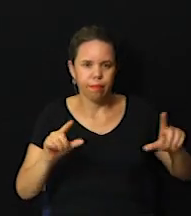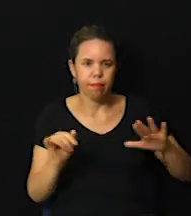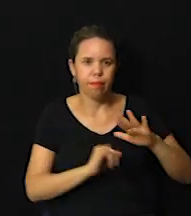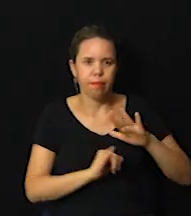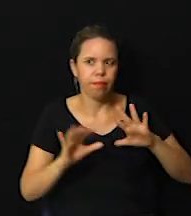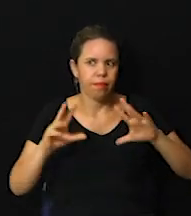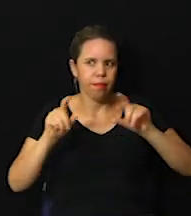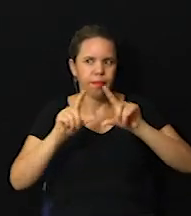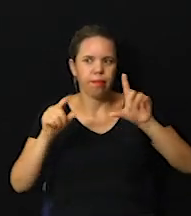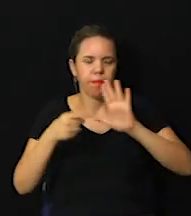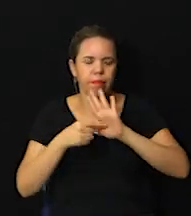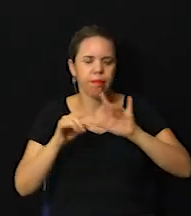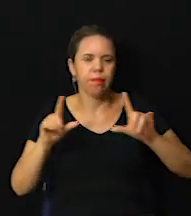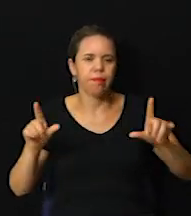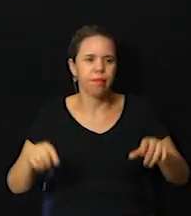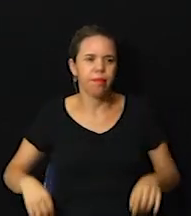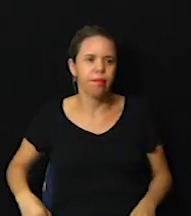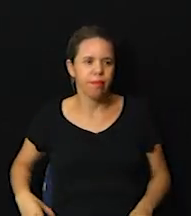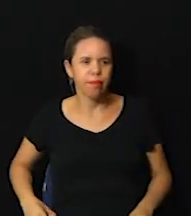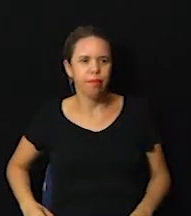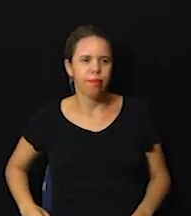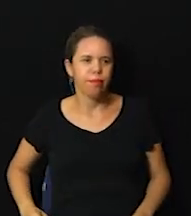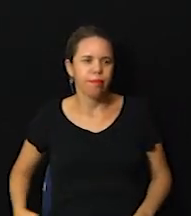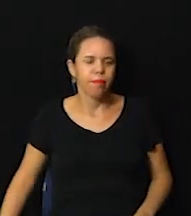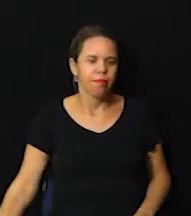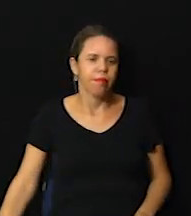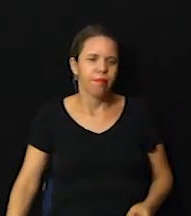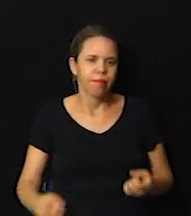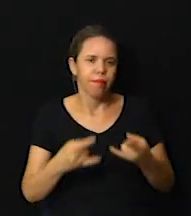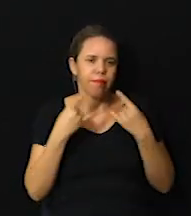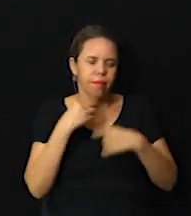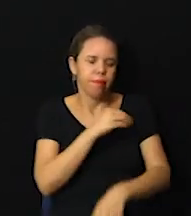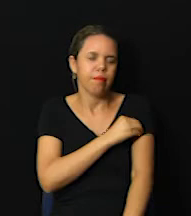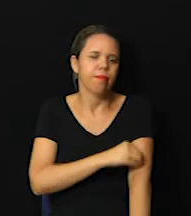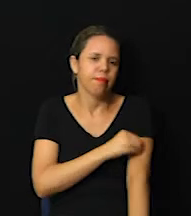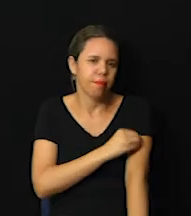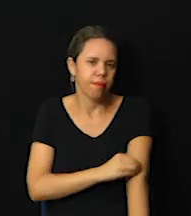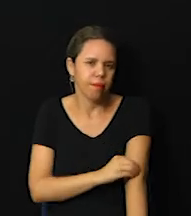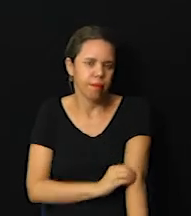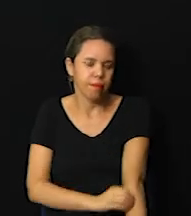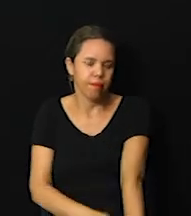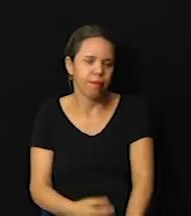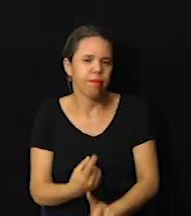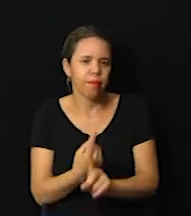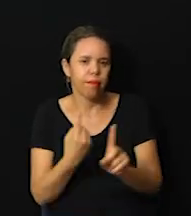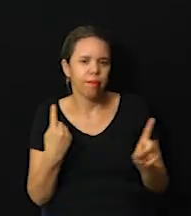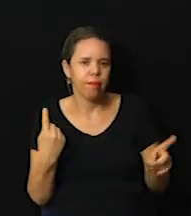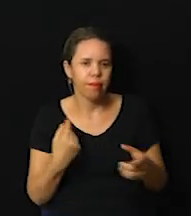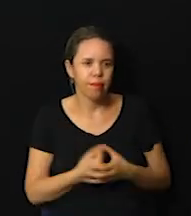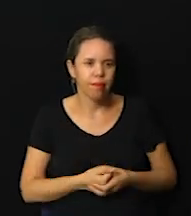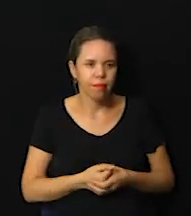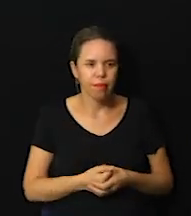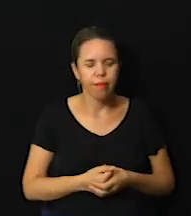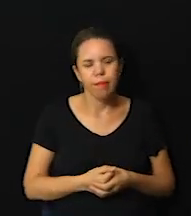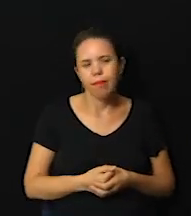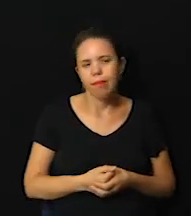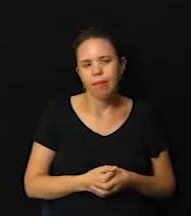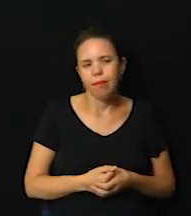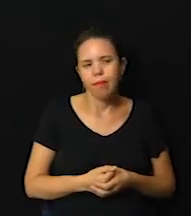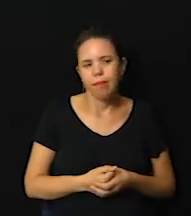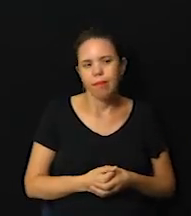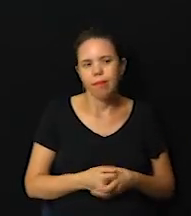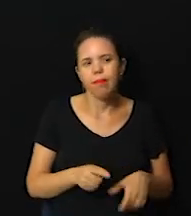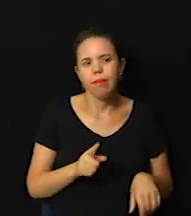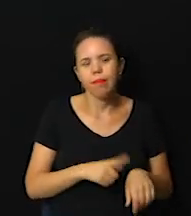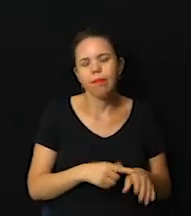instituição toda aqui, é uso de máscara, álcool em gel, distanciamento. Mas assim, embora eles estão conscientes,